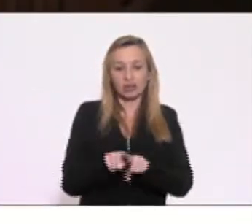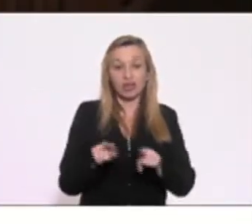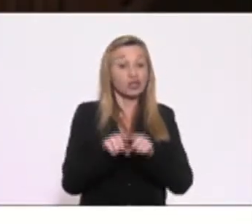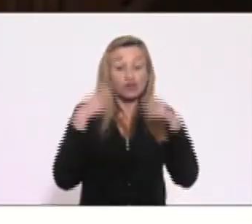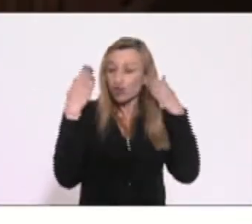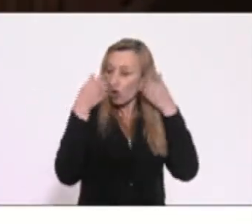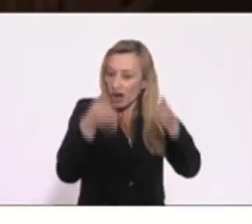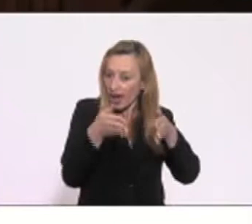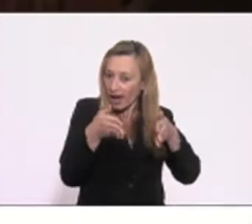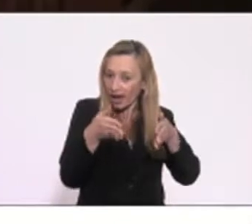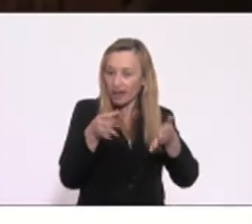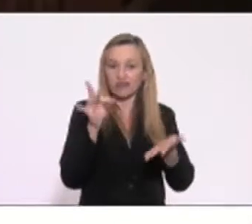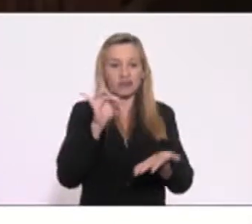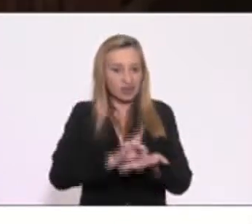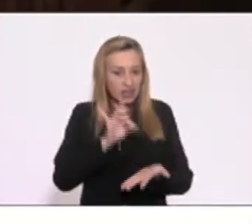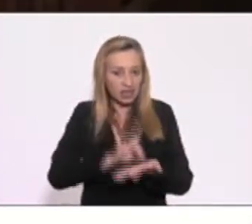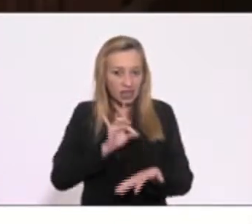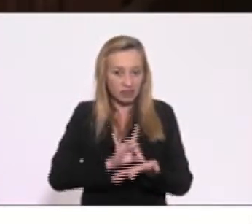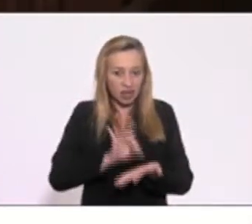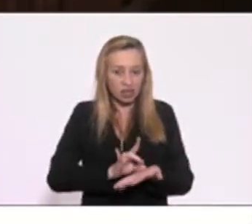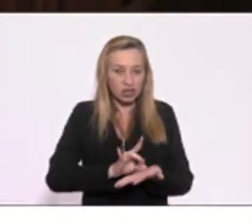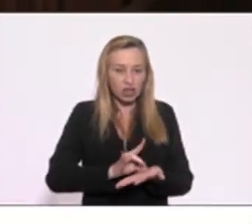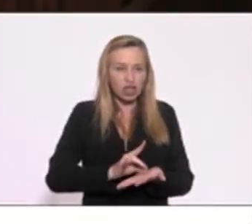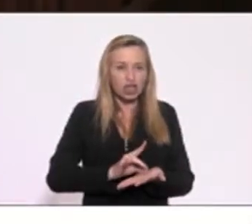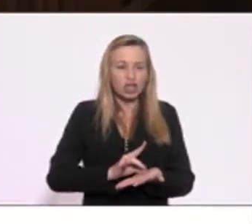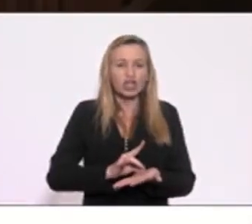focar realmente